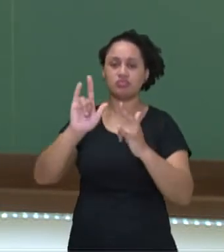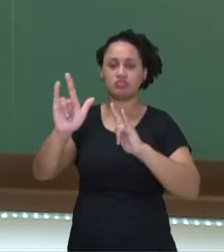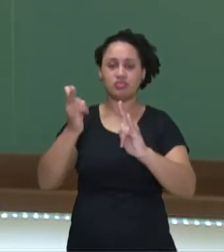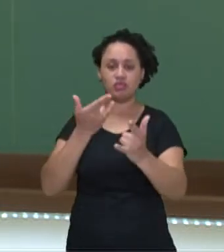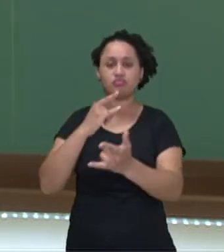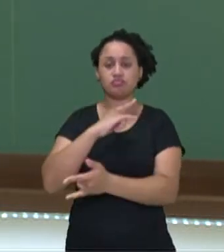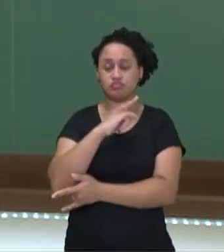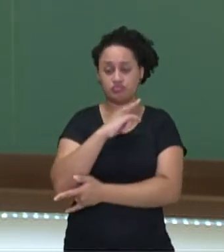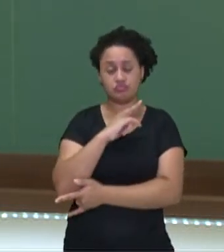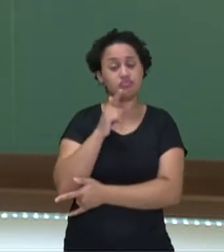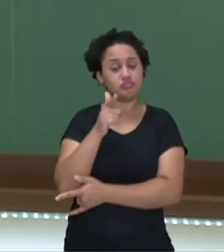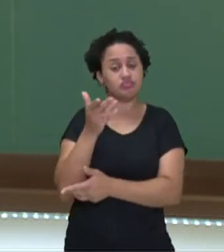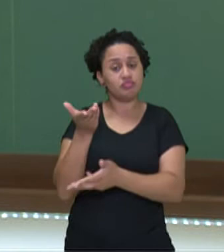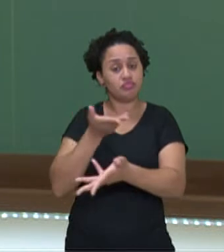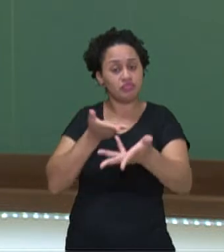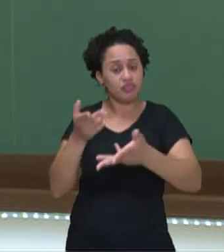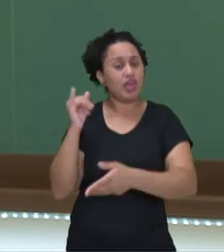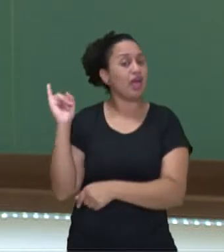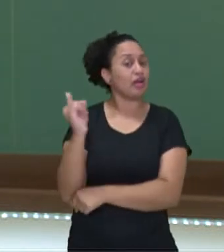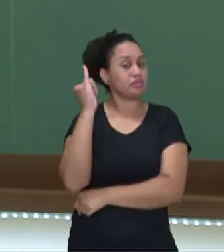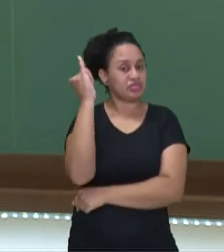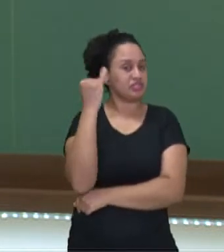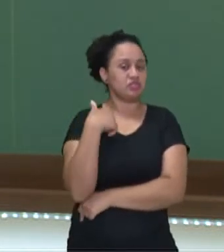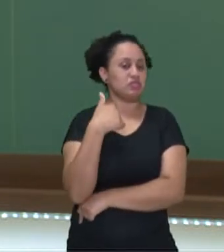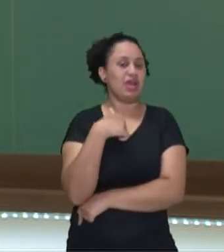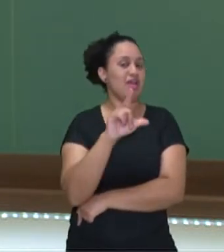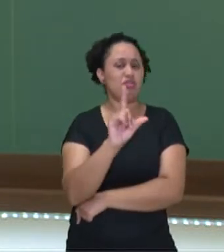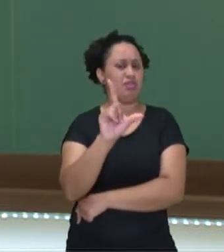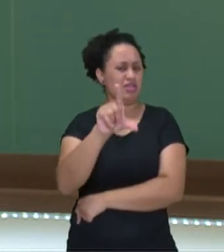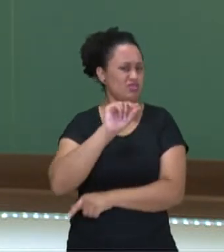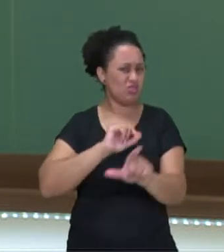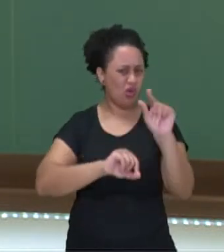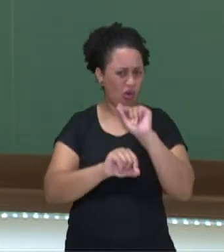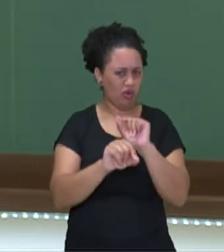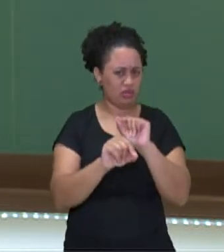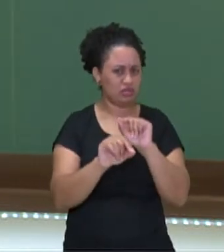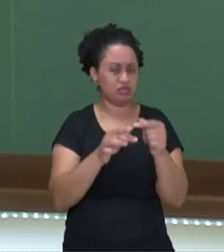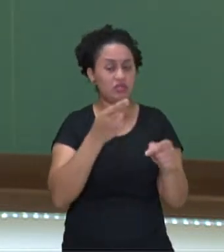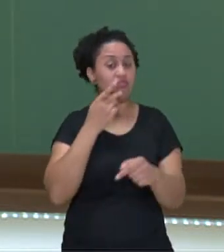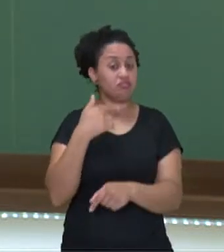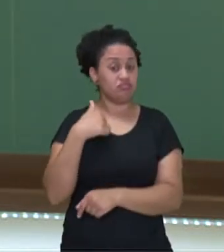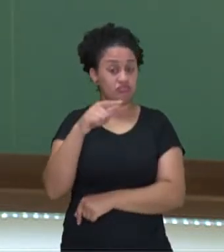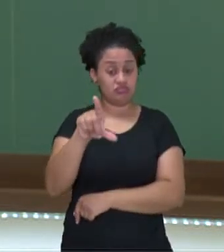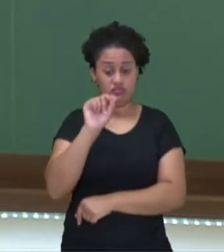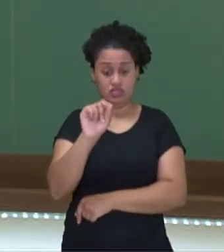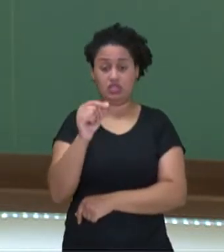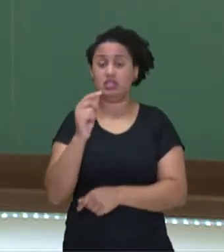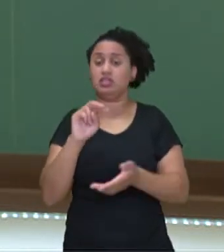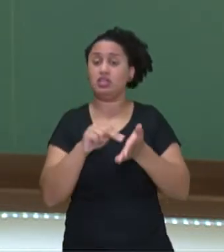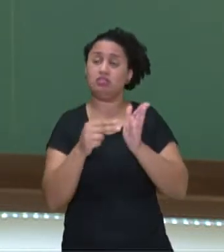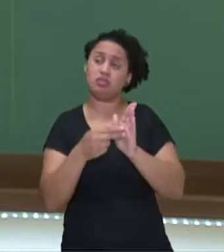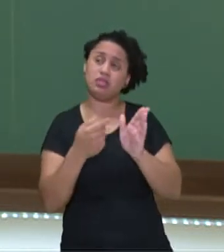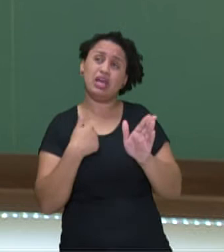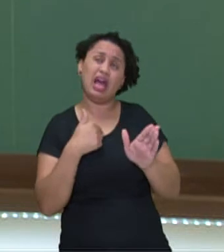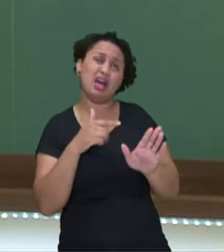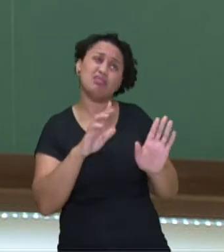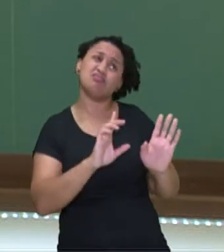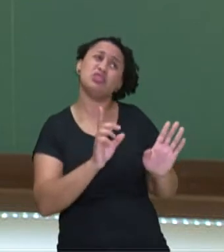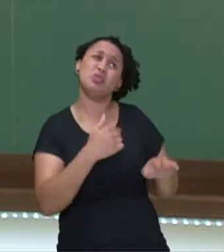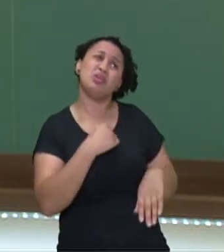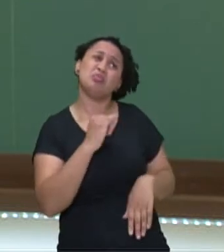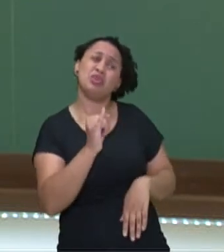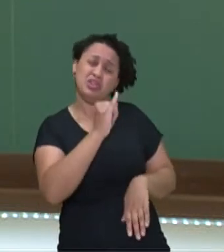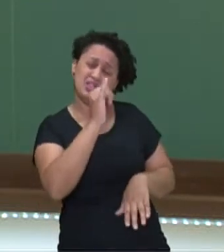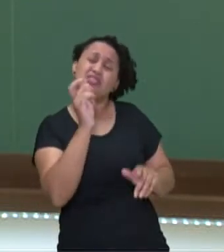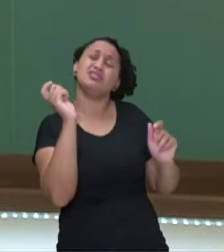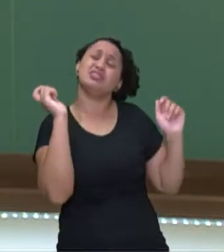é fundamental. Ela não é opcional. Quando eu digo que ela é opcional, eu estou dizendo, ela não é muito importante, não. Dá para